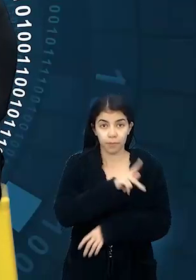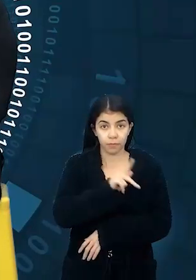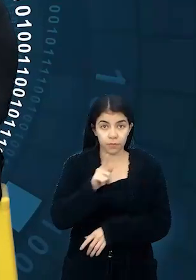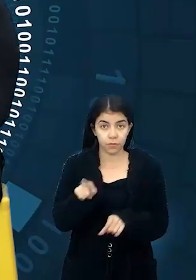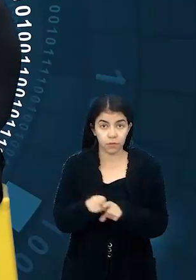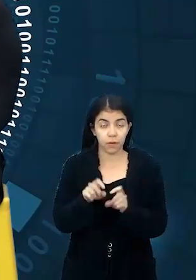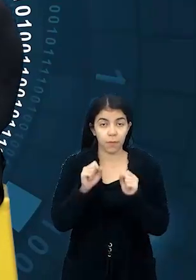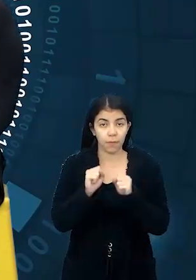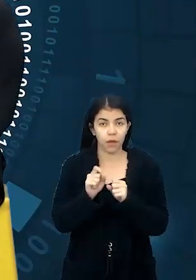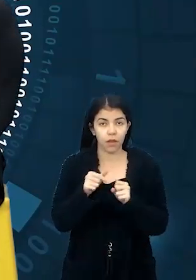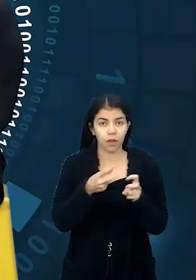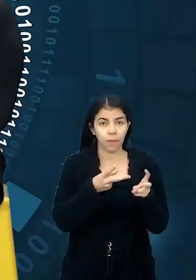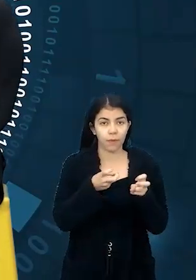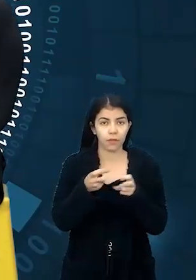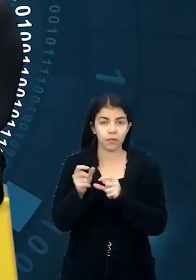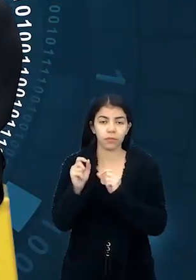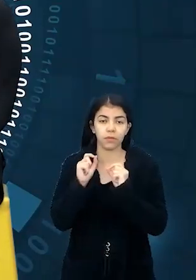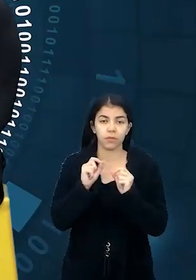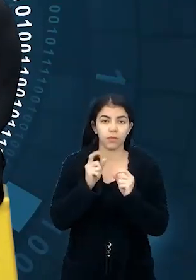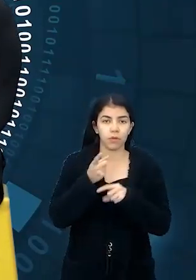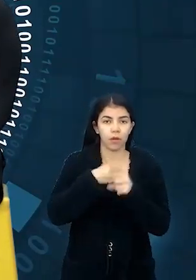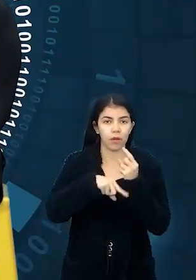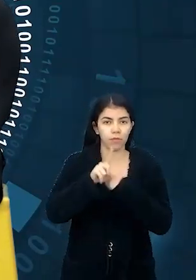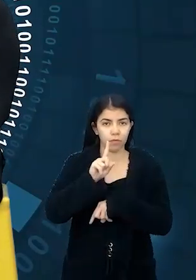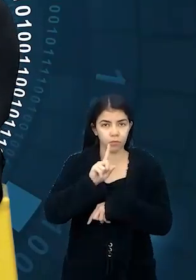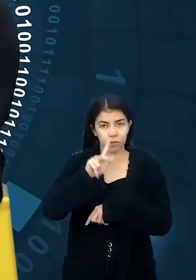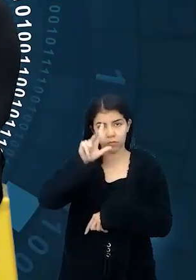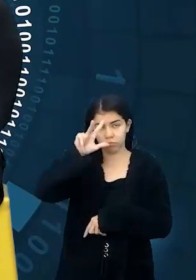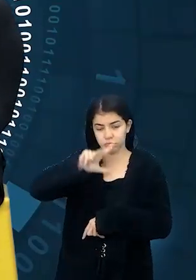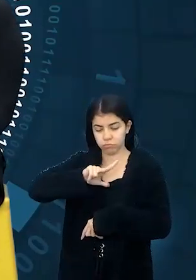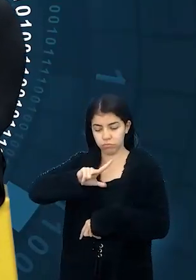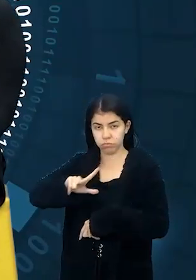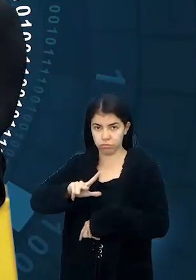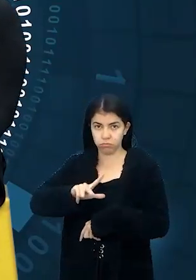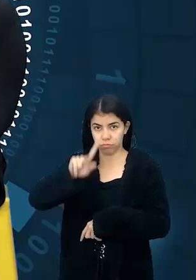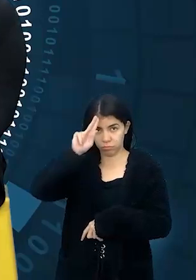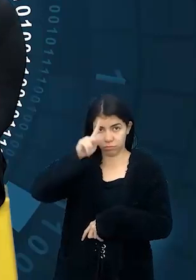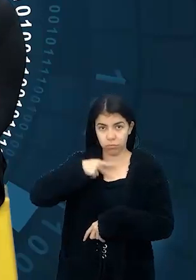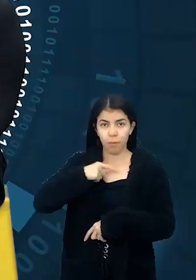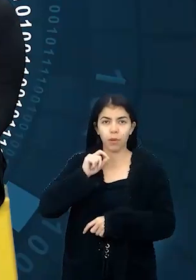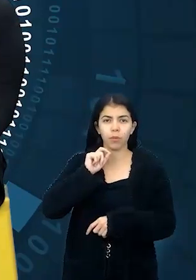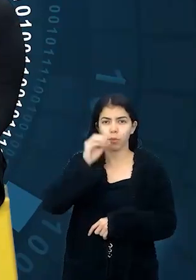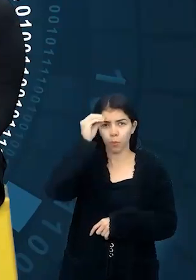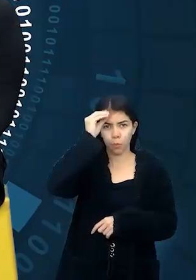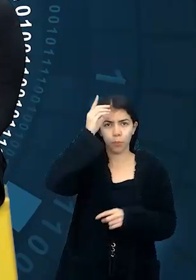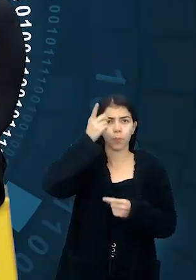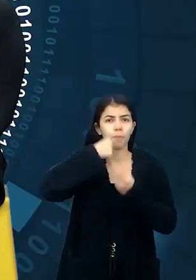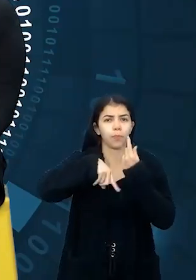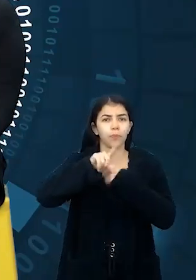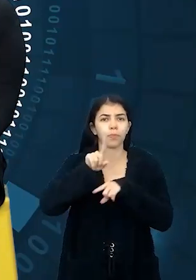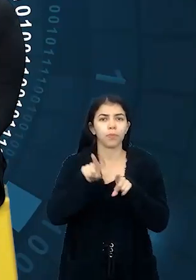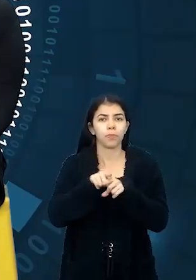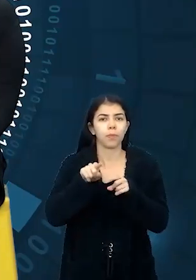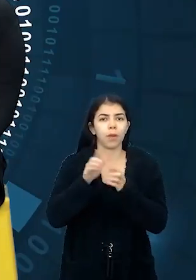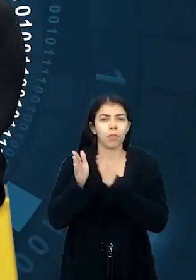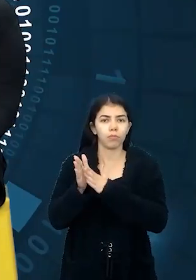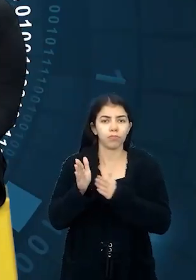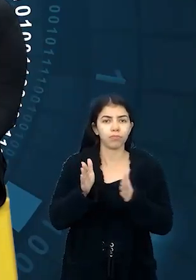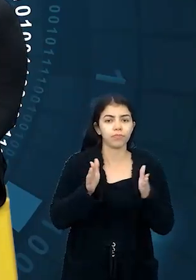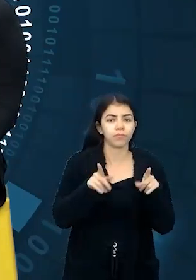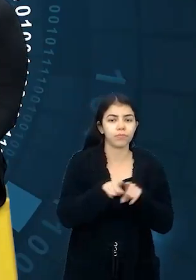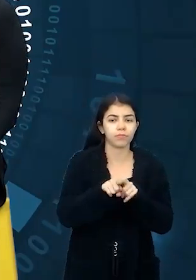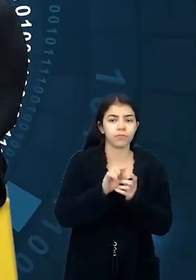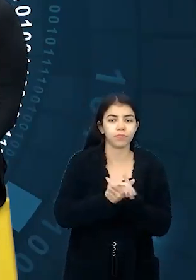aí observar a evolução dele e o que ele adquirir de conhecimento conforme vai passando o tempo, né? Perfeito. E quando a